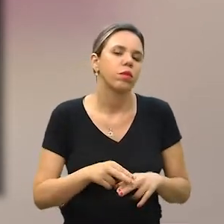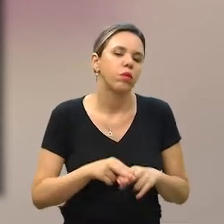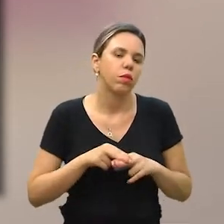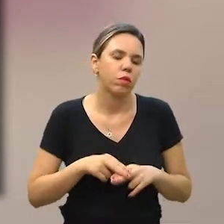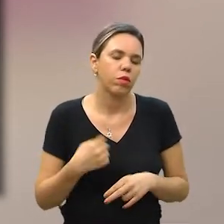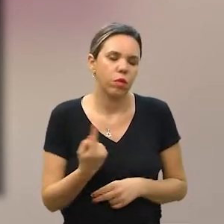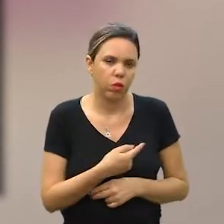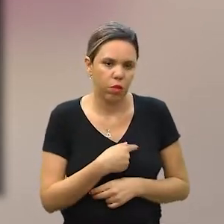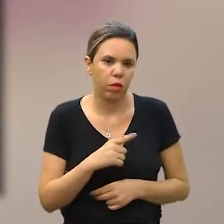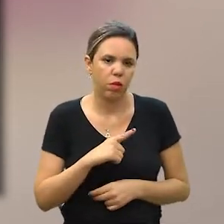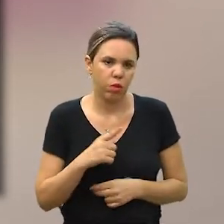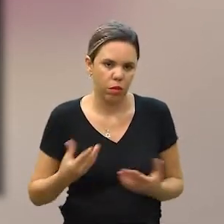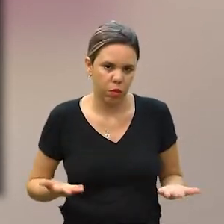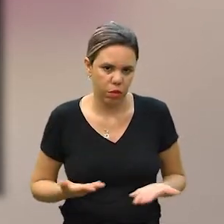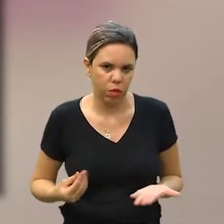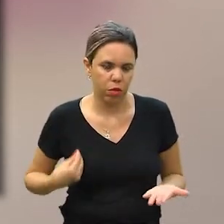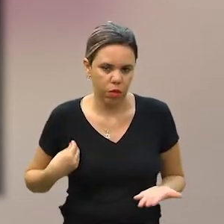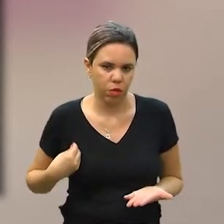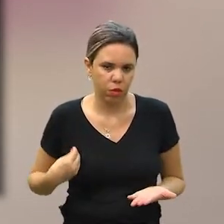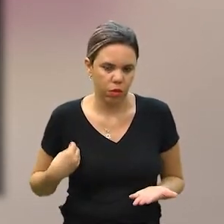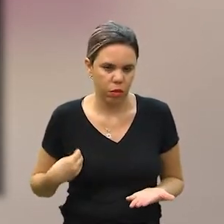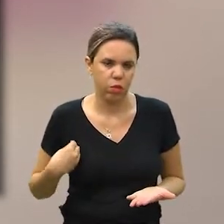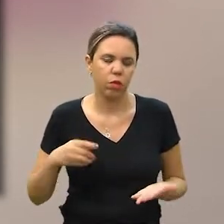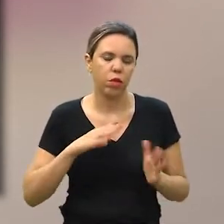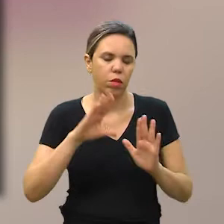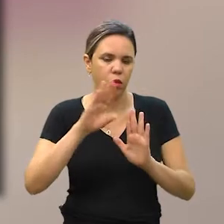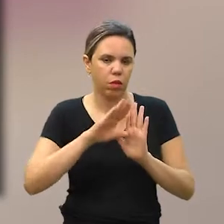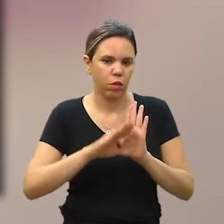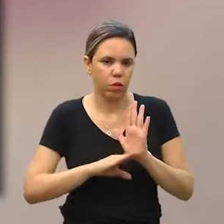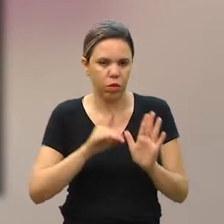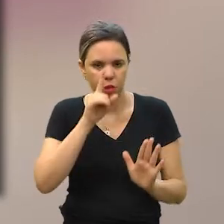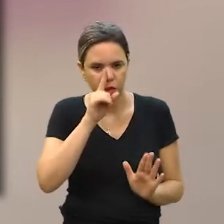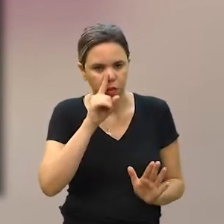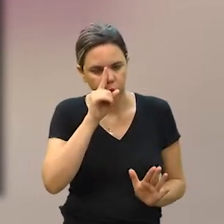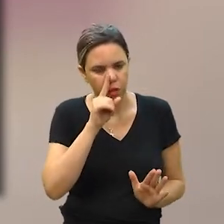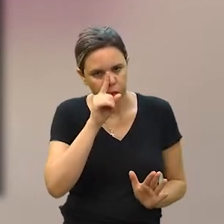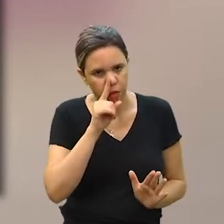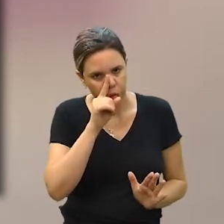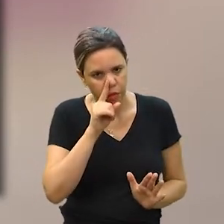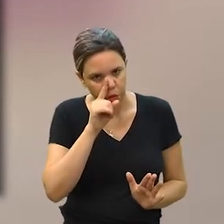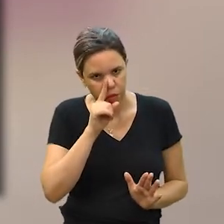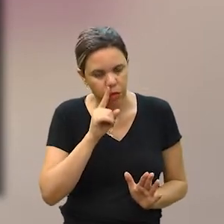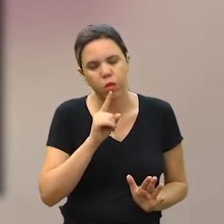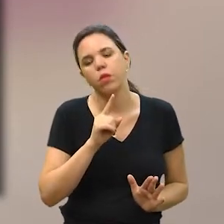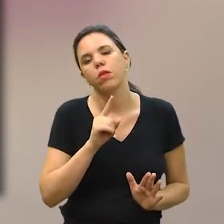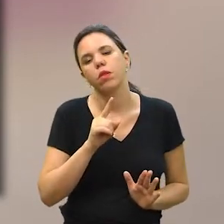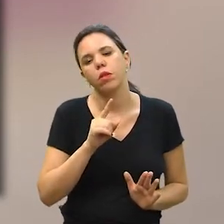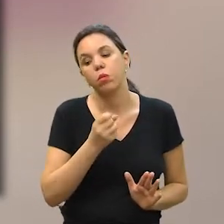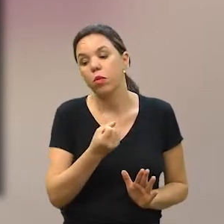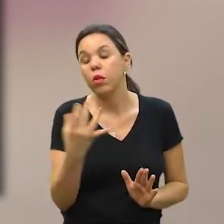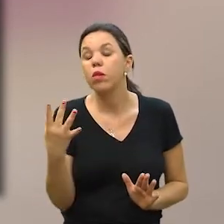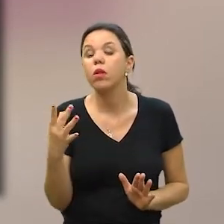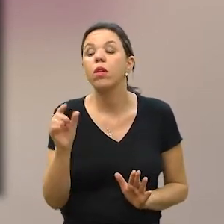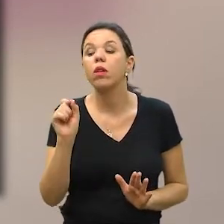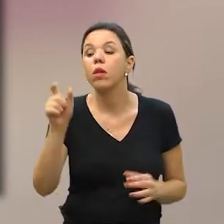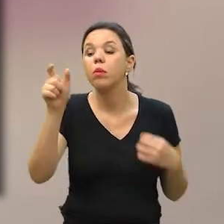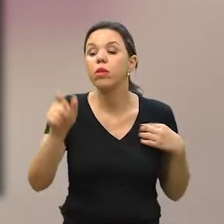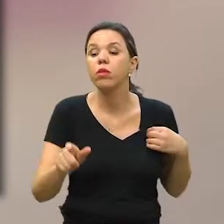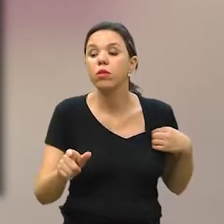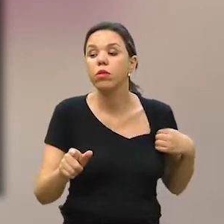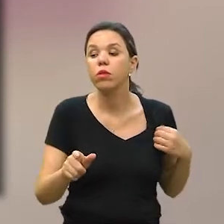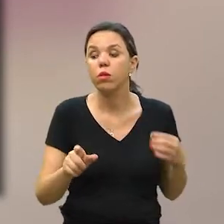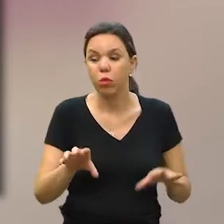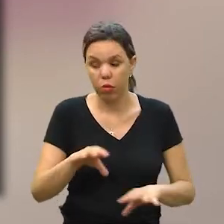E por isso que a gente existe hoje, Viviane, critérios de risco que chamam-se score de riscos para saber quem